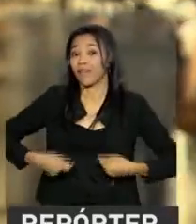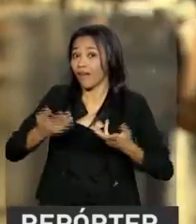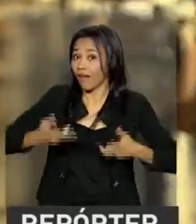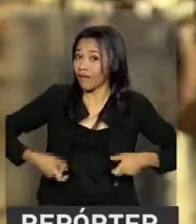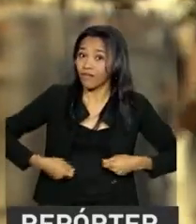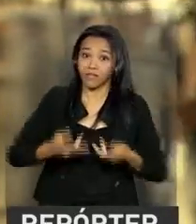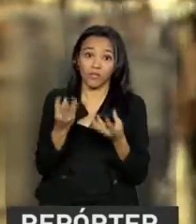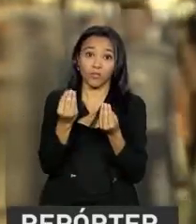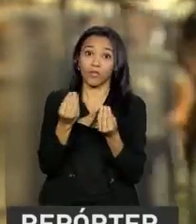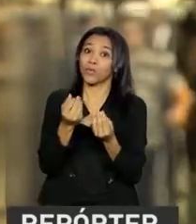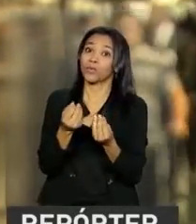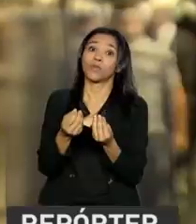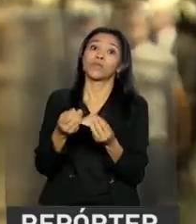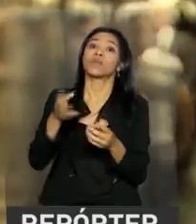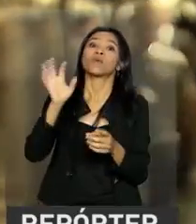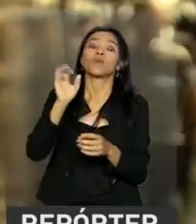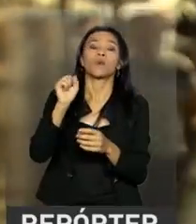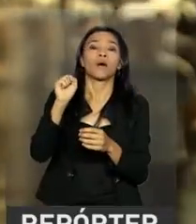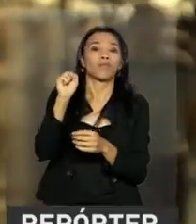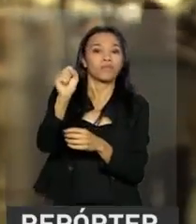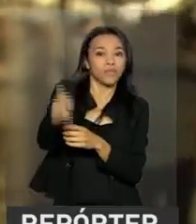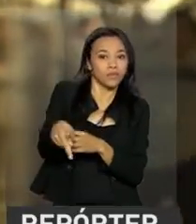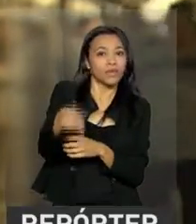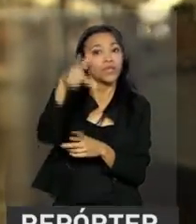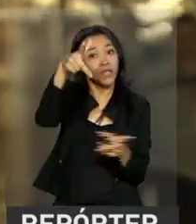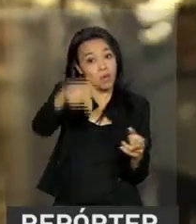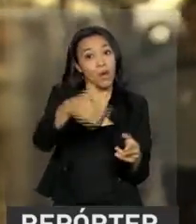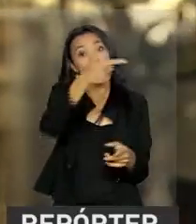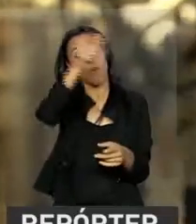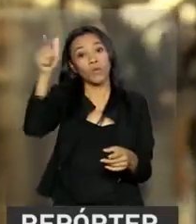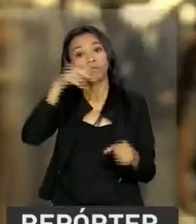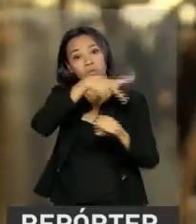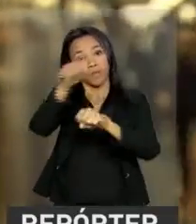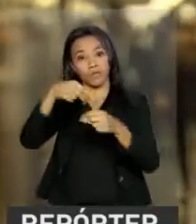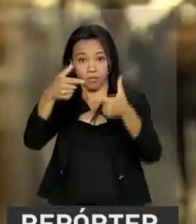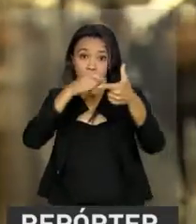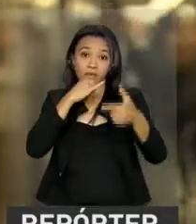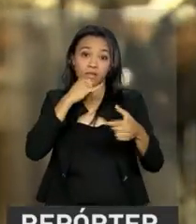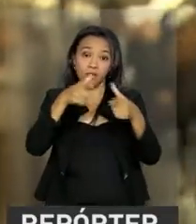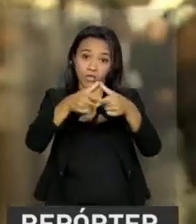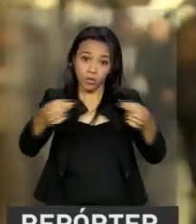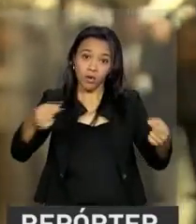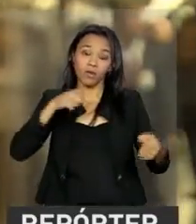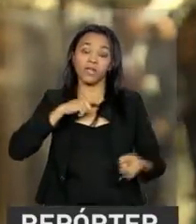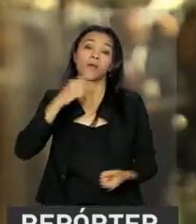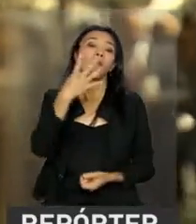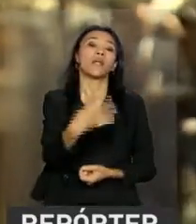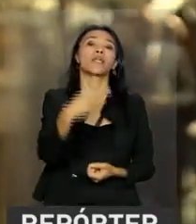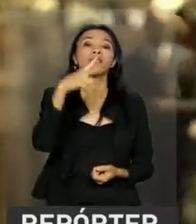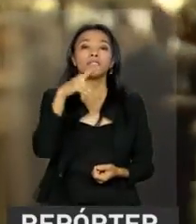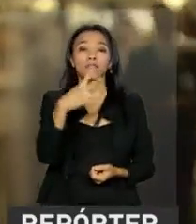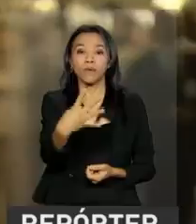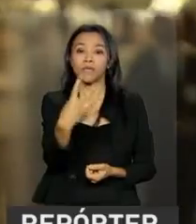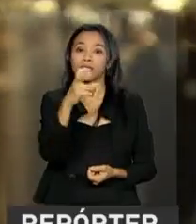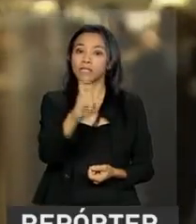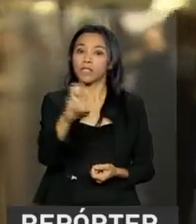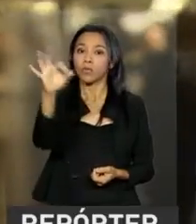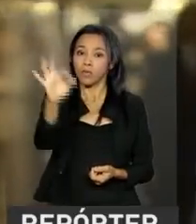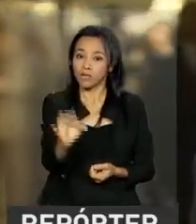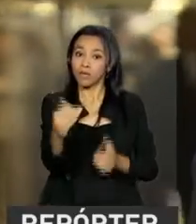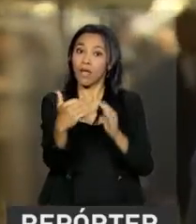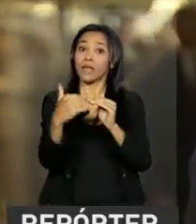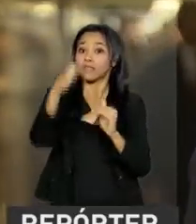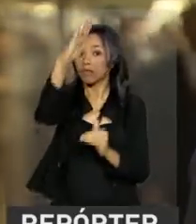em comparação a outros países, como é o caso do Japão, por exemplo, que tem 45% da população acima